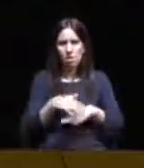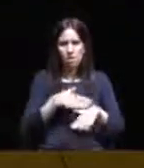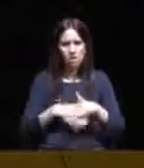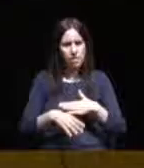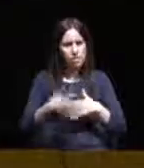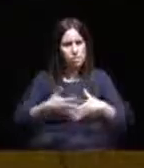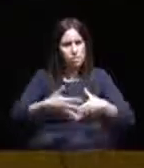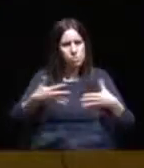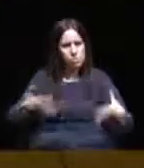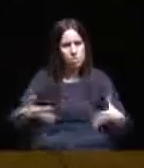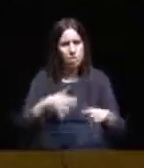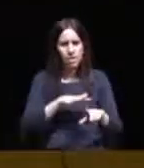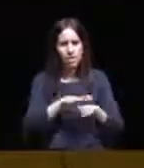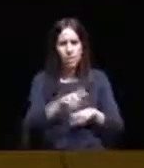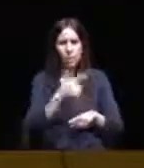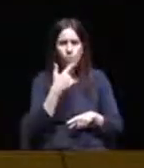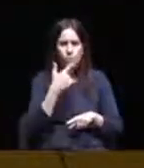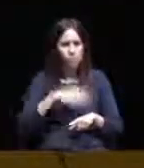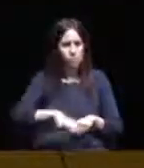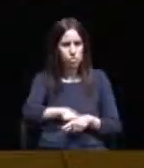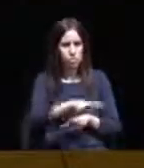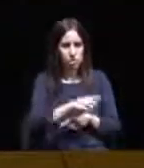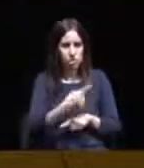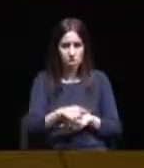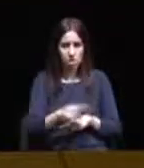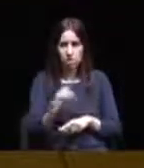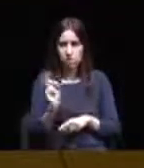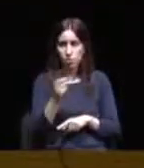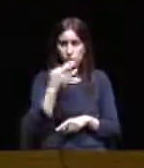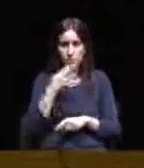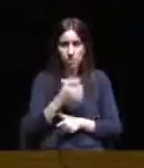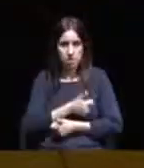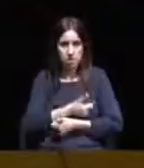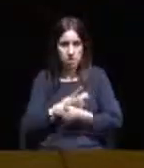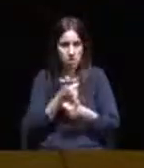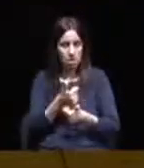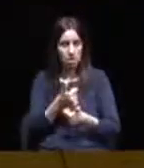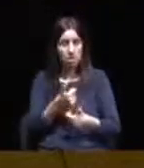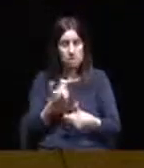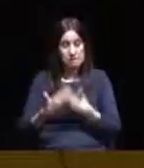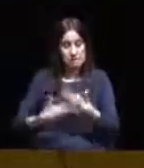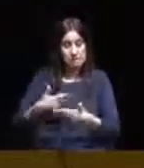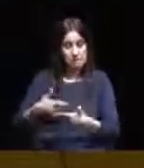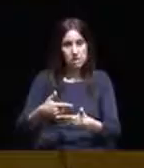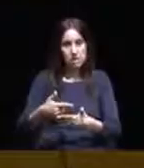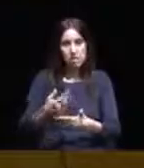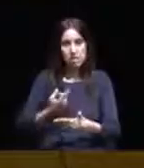operação urbanística, com impactos muito relevantes para aquela zona e para toda a cidade, toda esta